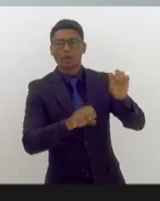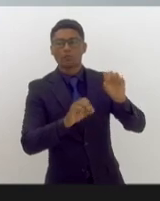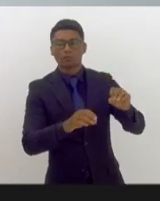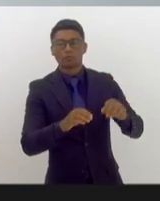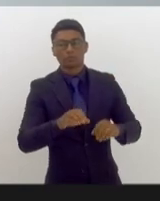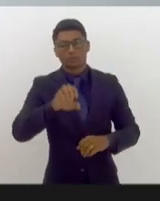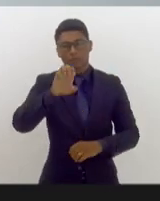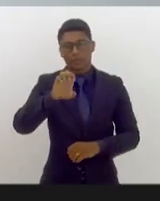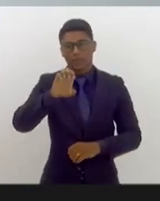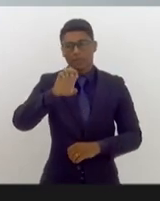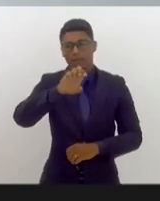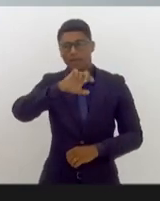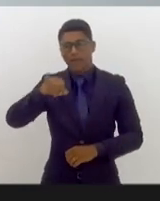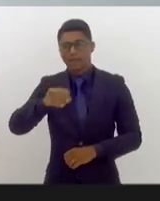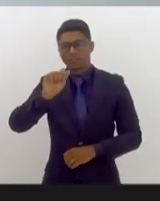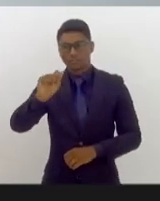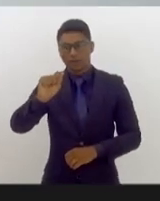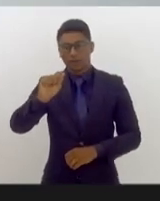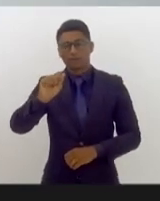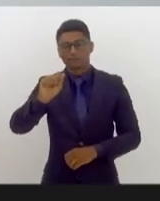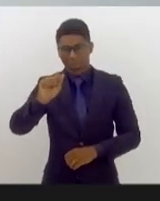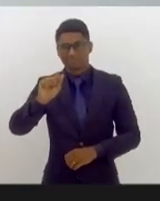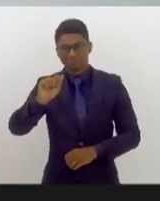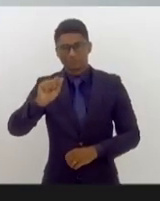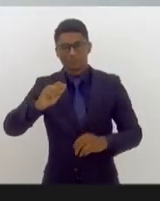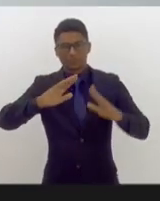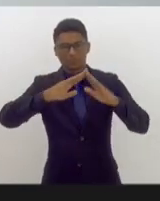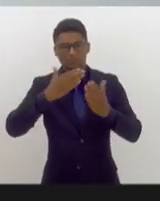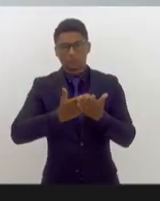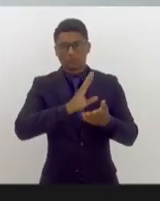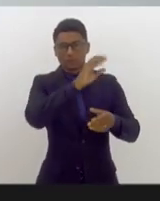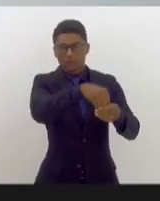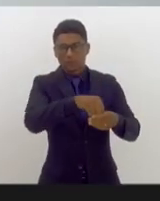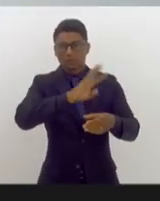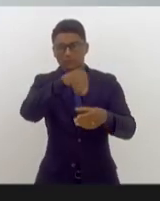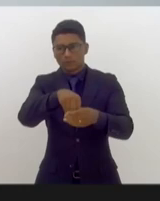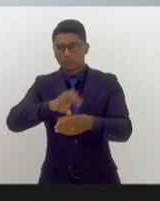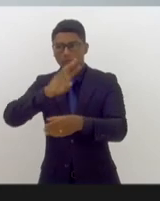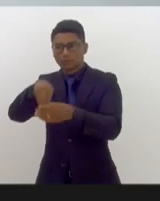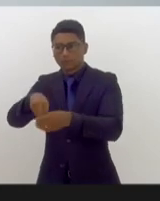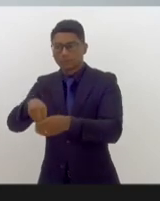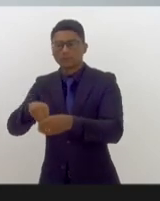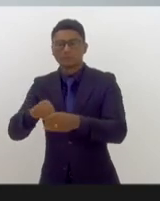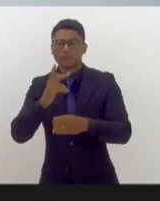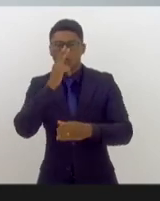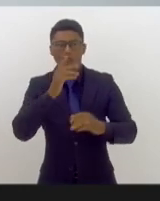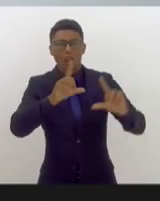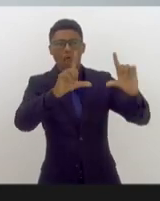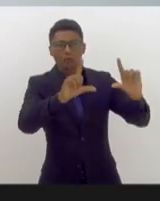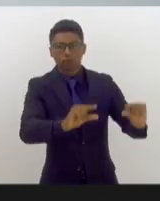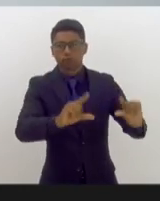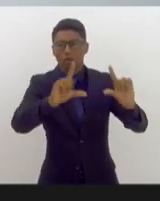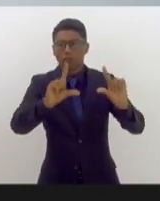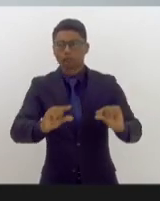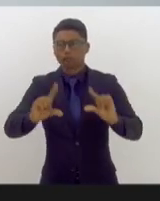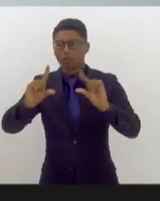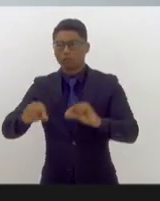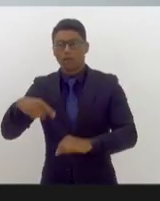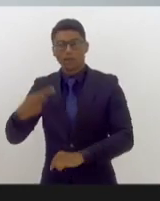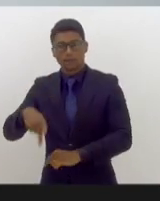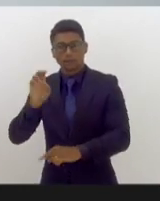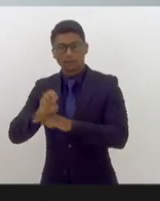e adultos, sobretudo escolares, em curso no âmbito do território do Estado do Rio de